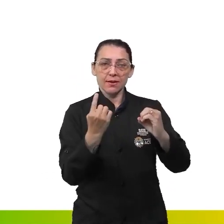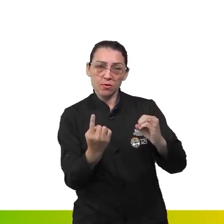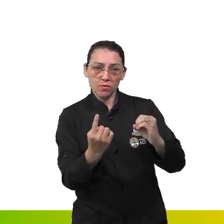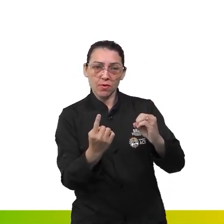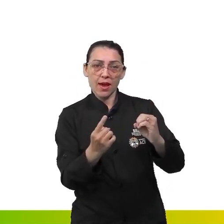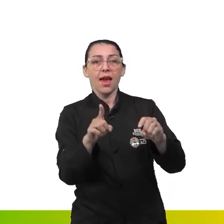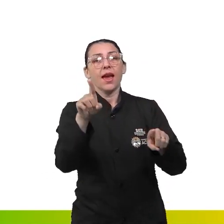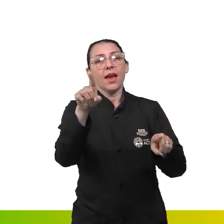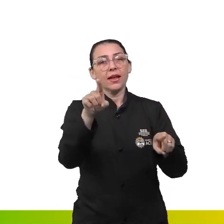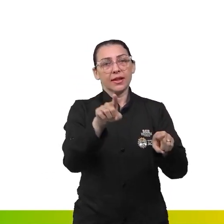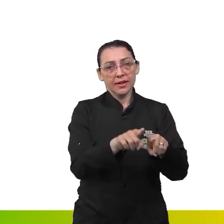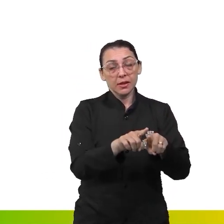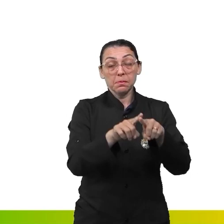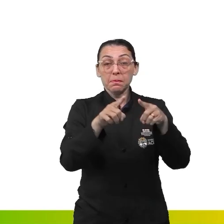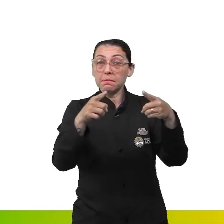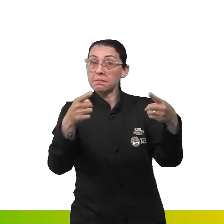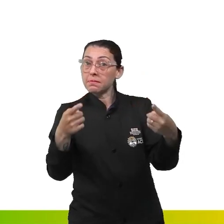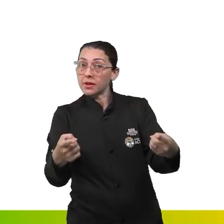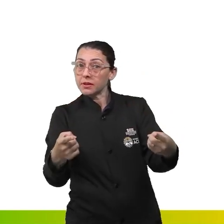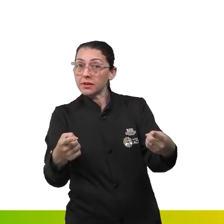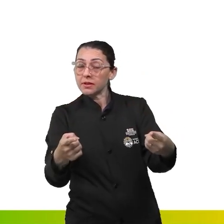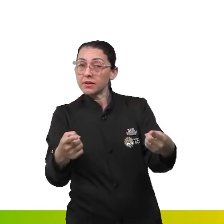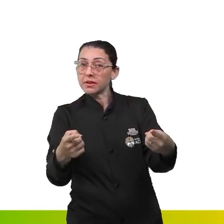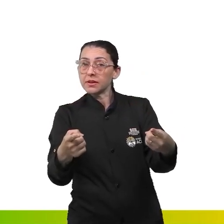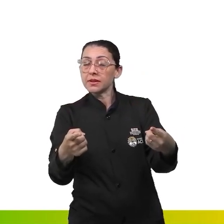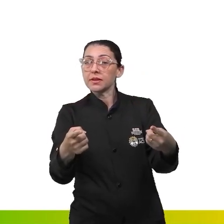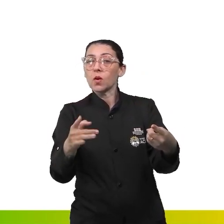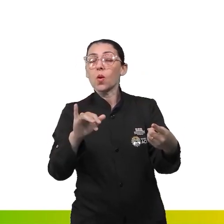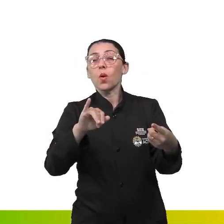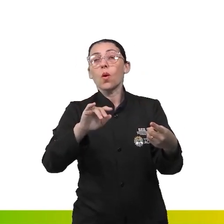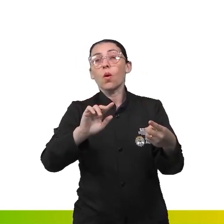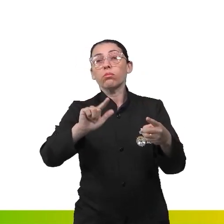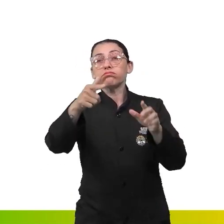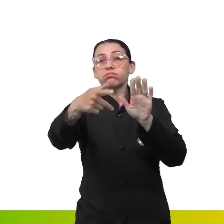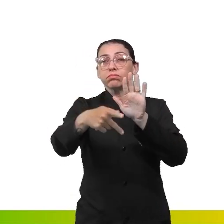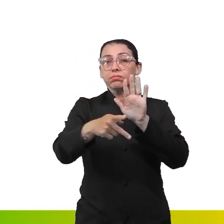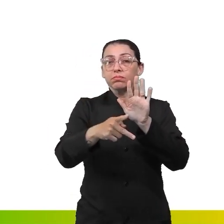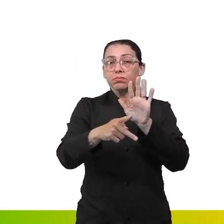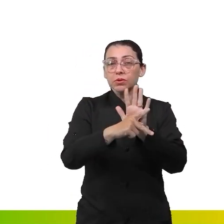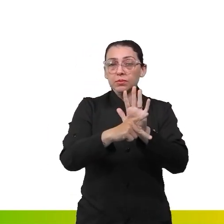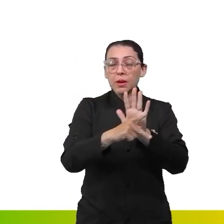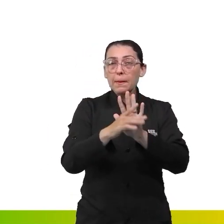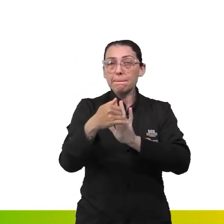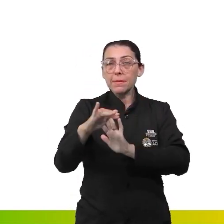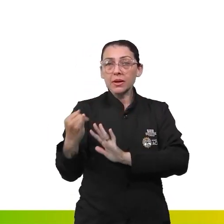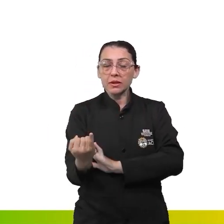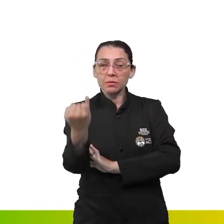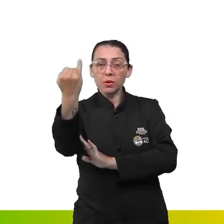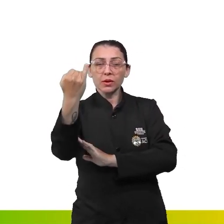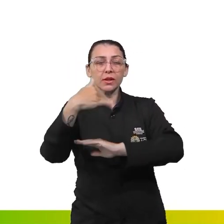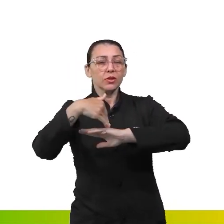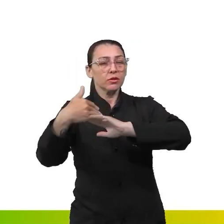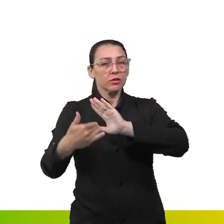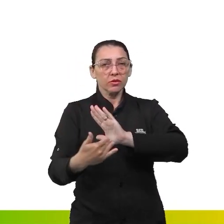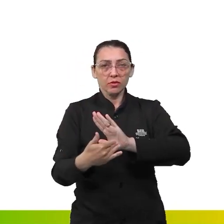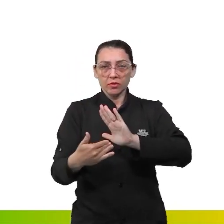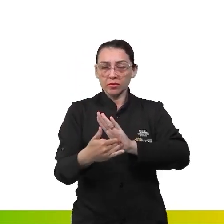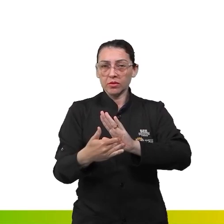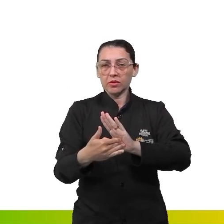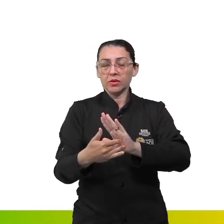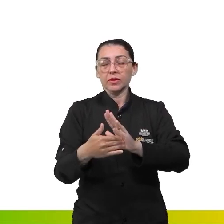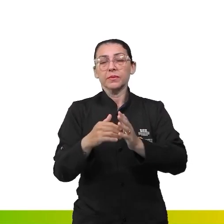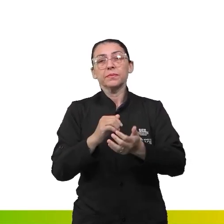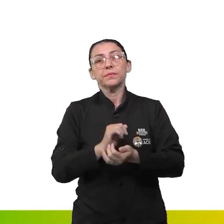1. Mas outras propriedades importantes, na verdade a mais importante de todas, eu posso dizer isso com